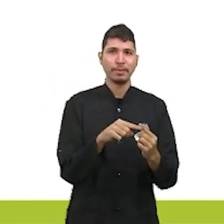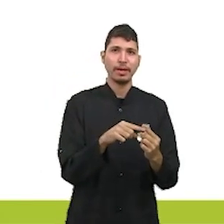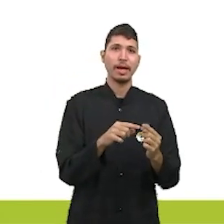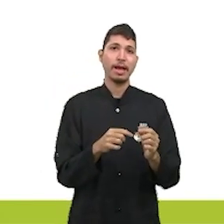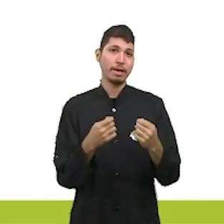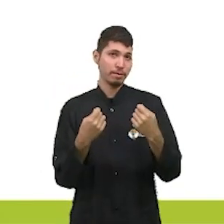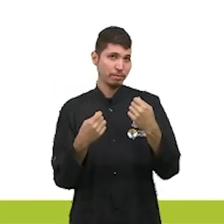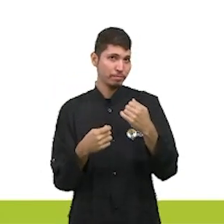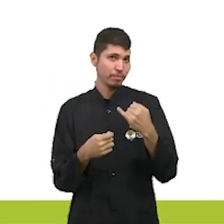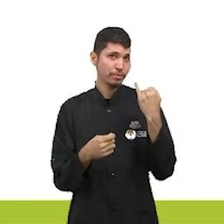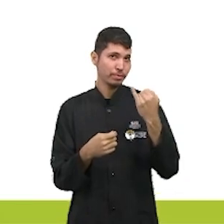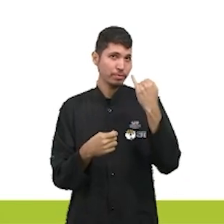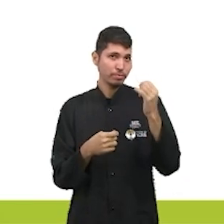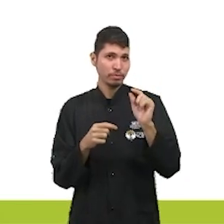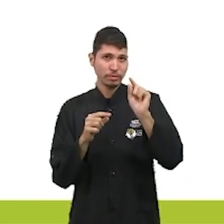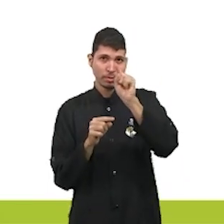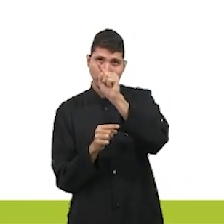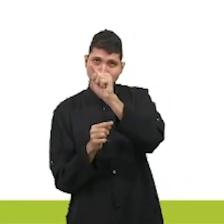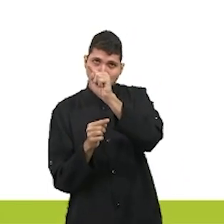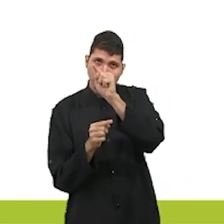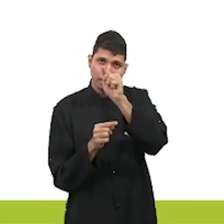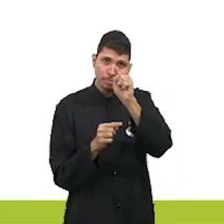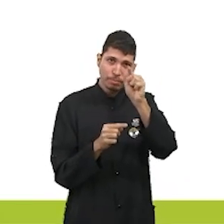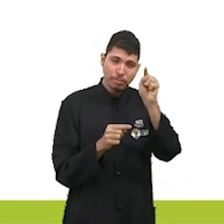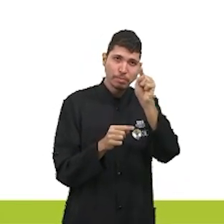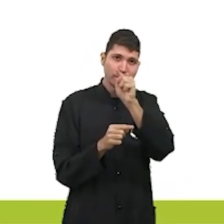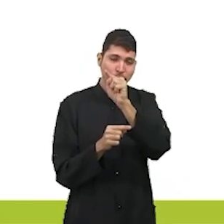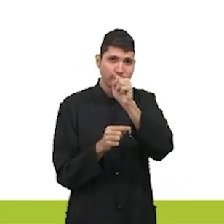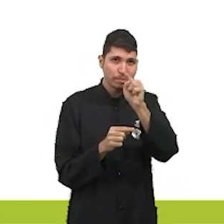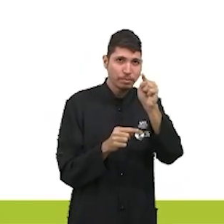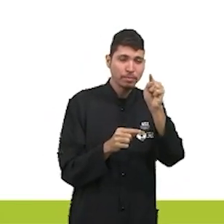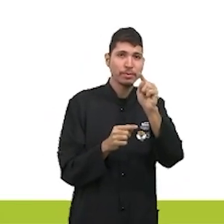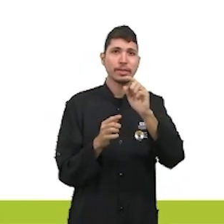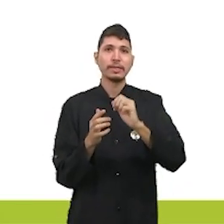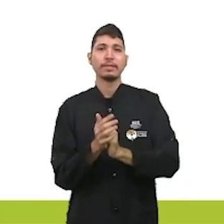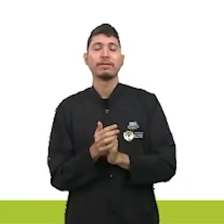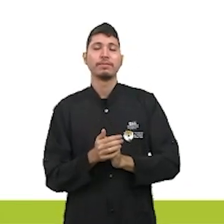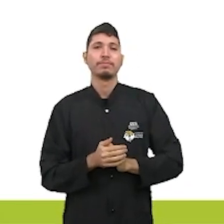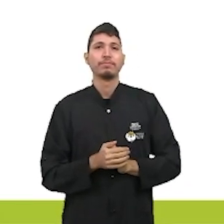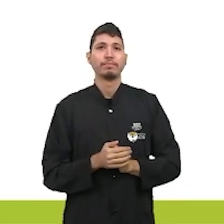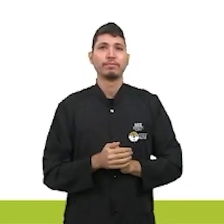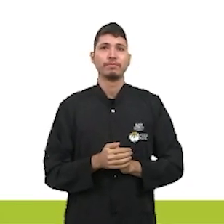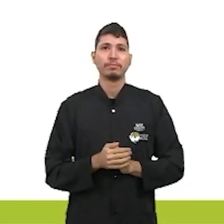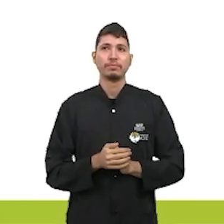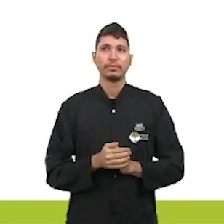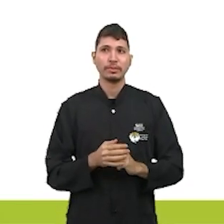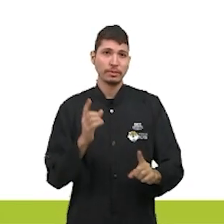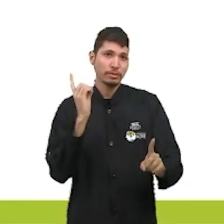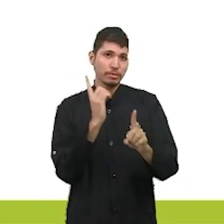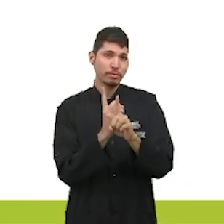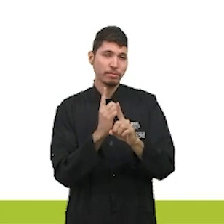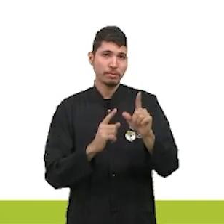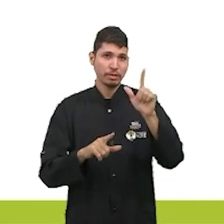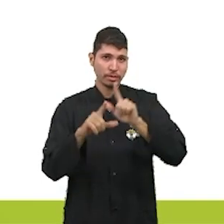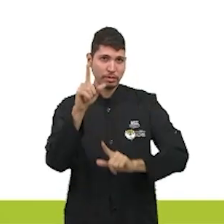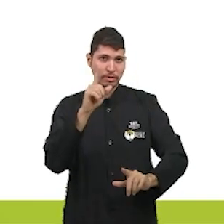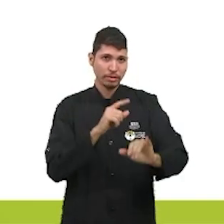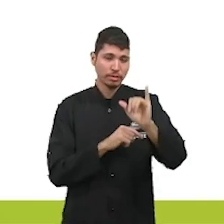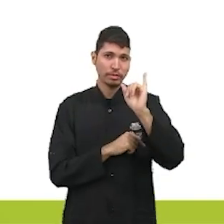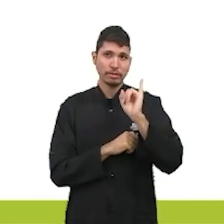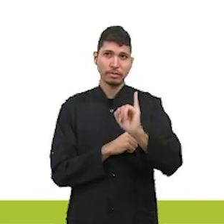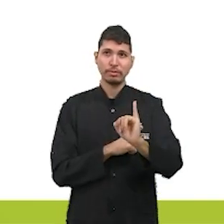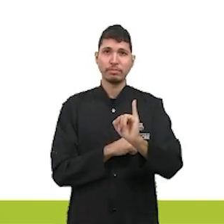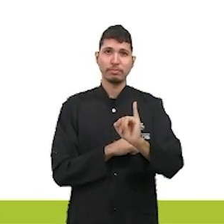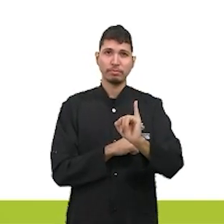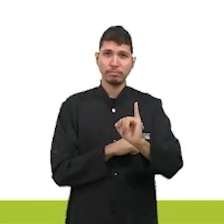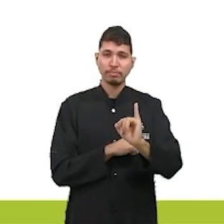grifar as partes e prestar atenção bem na parte da corrente elétrica, que a gente viu agorinha, que é identificado pela letra I. Vamos